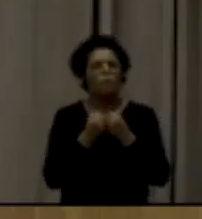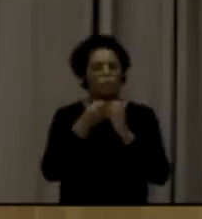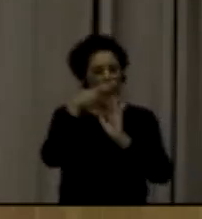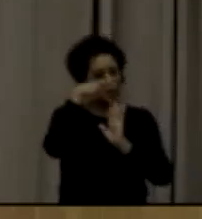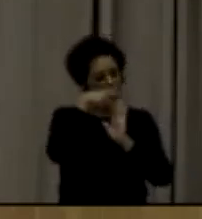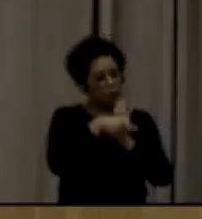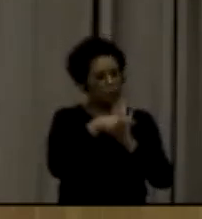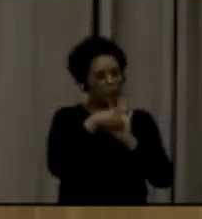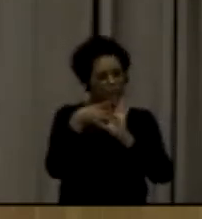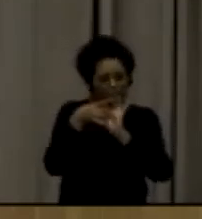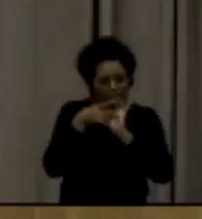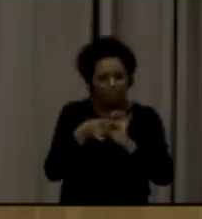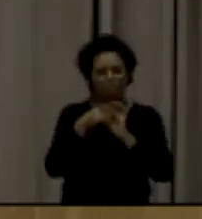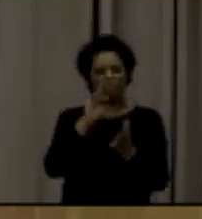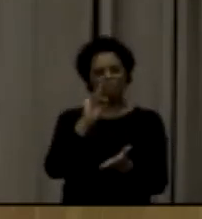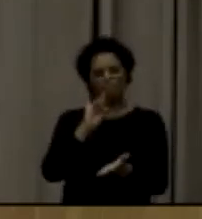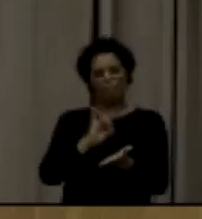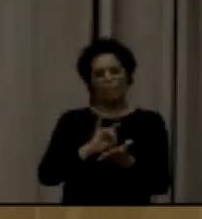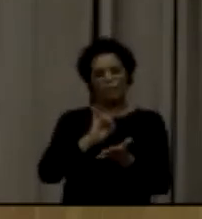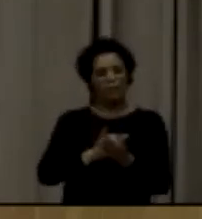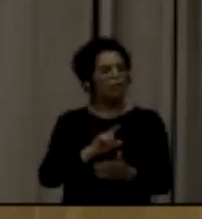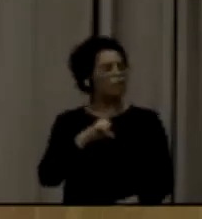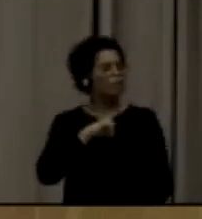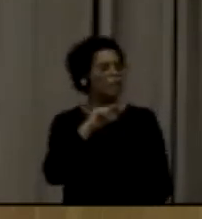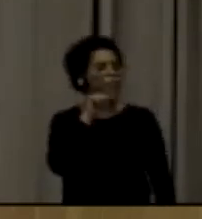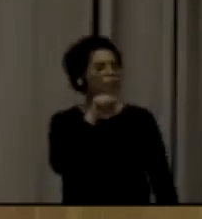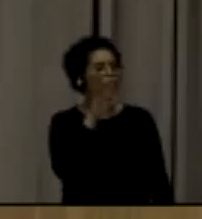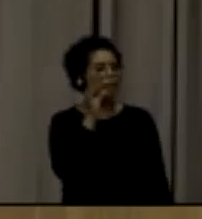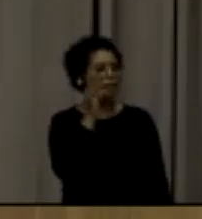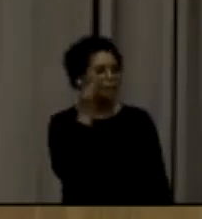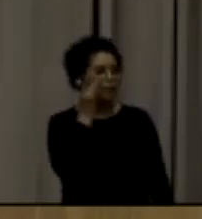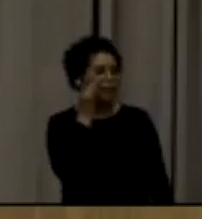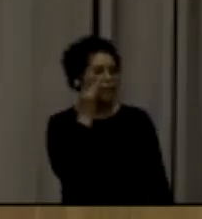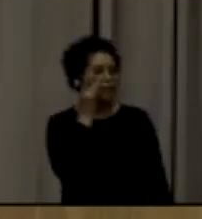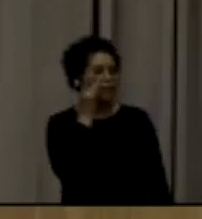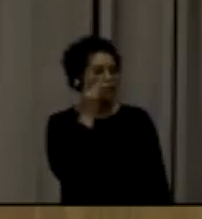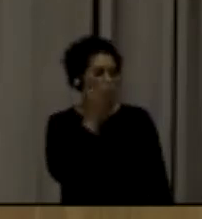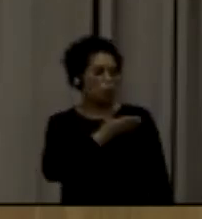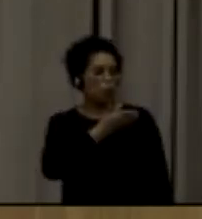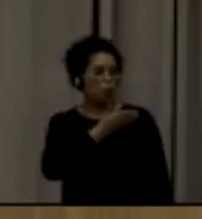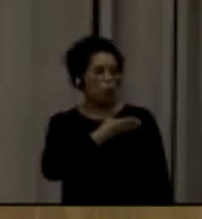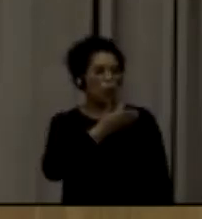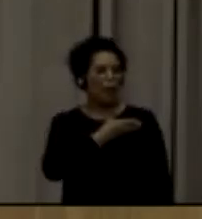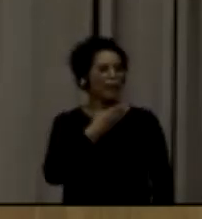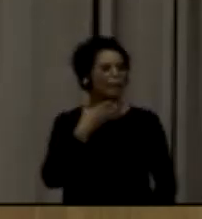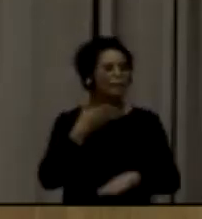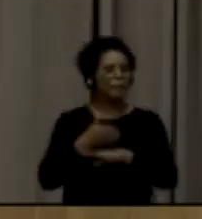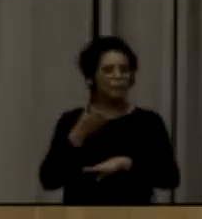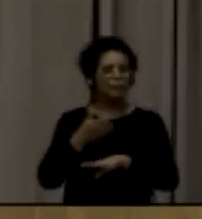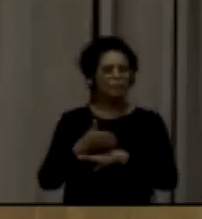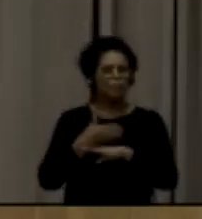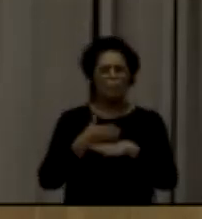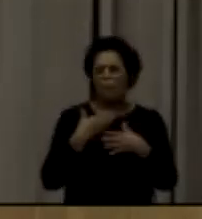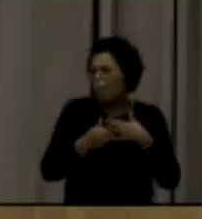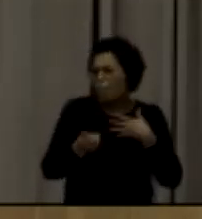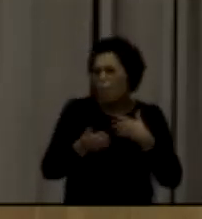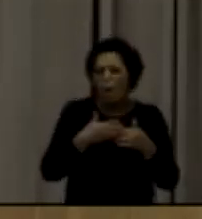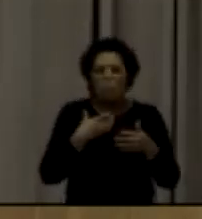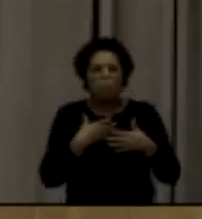estejam vinculados. Aqui também nós temos o colega, o José Leandro, está aqui também para qualquer tipo